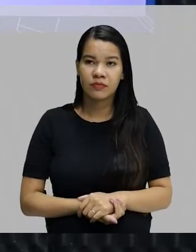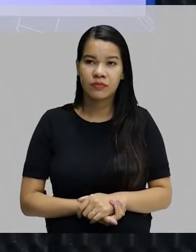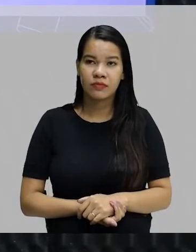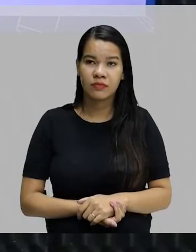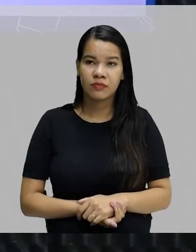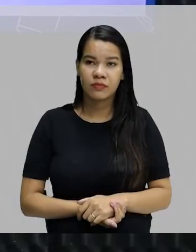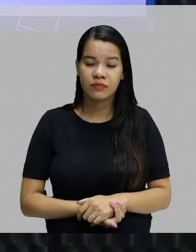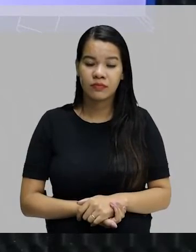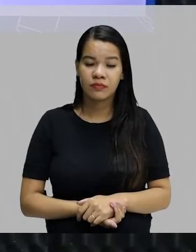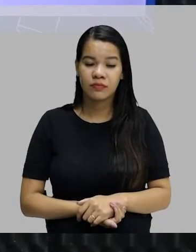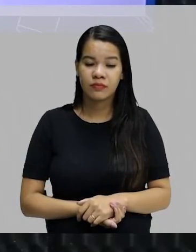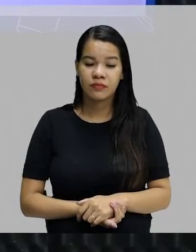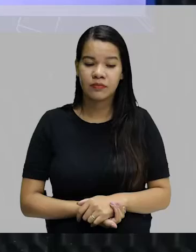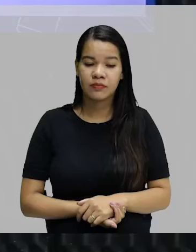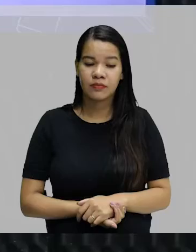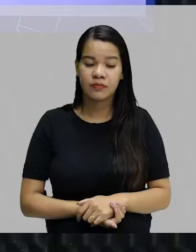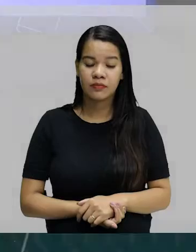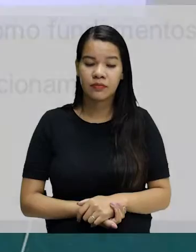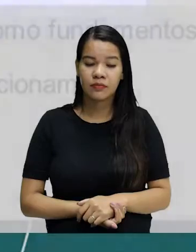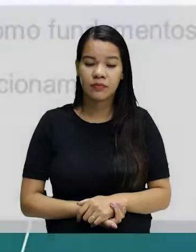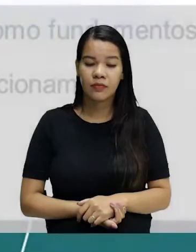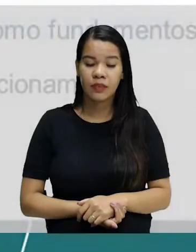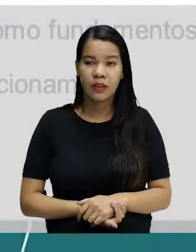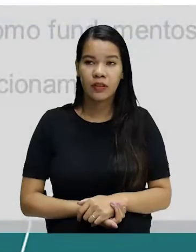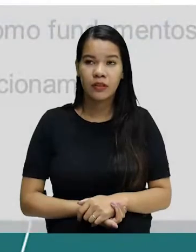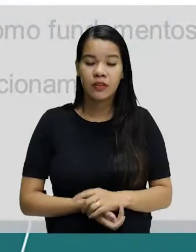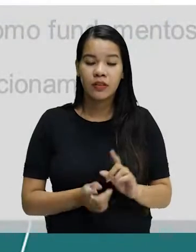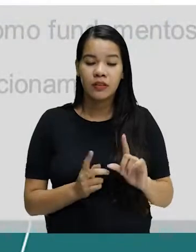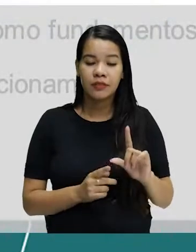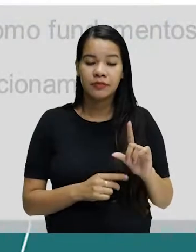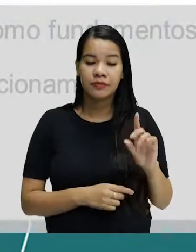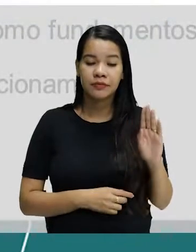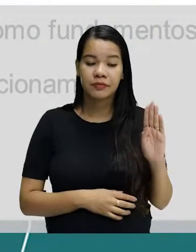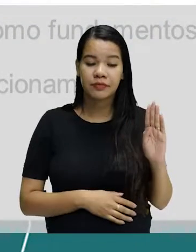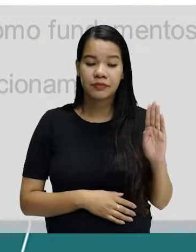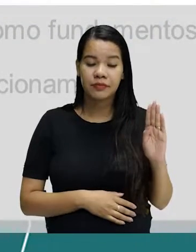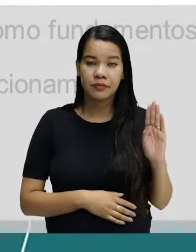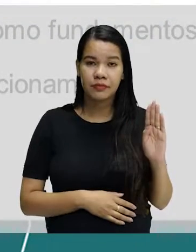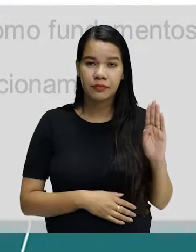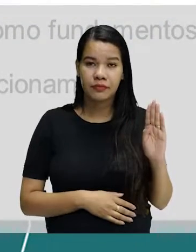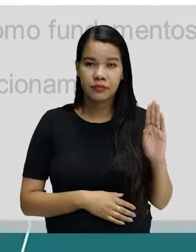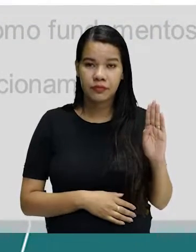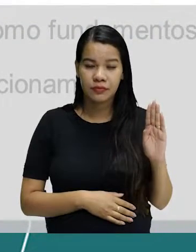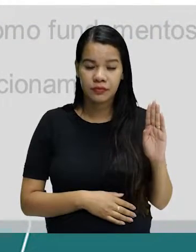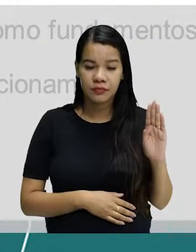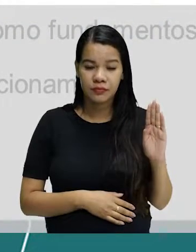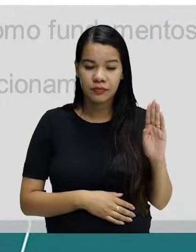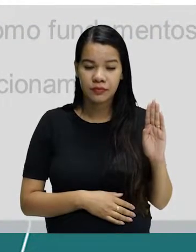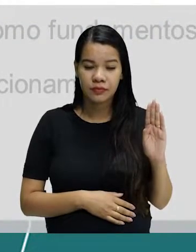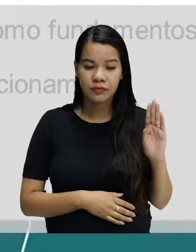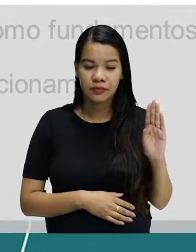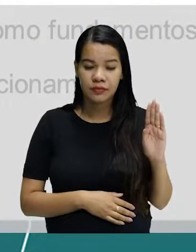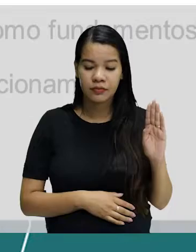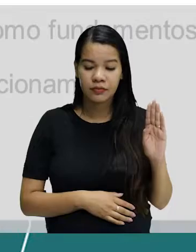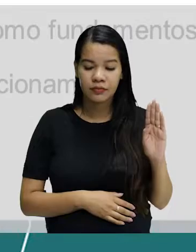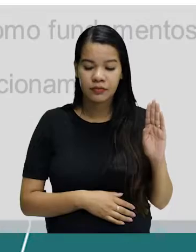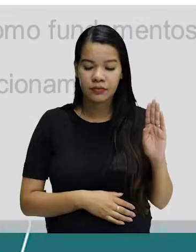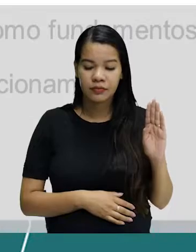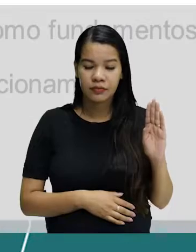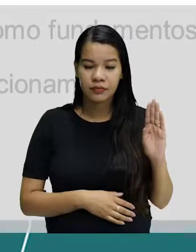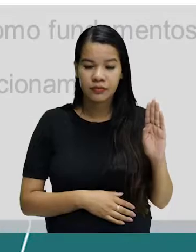era essa a proposta, na verdade, tá? Letra B. Os jogos de linguagem se dão como um jogo estabelecido